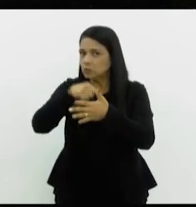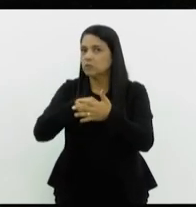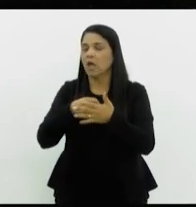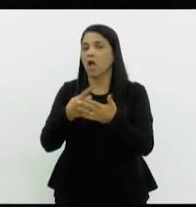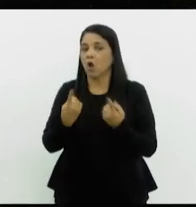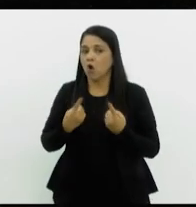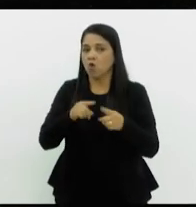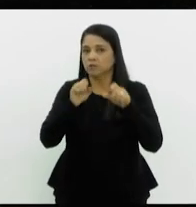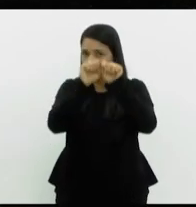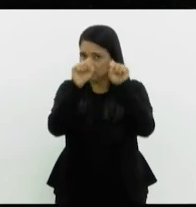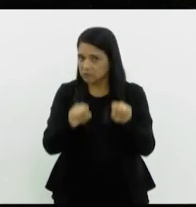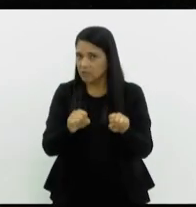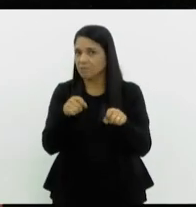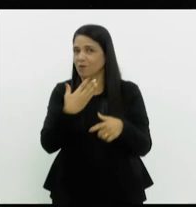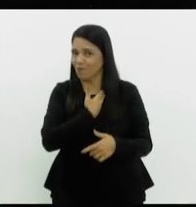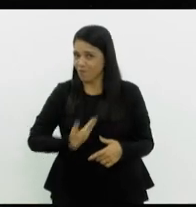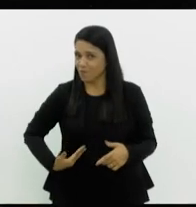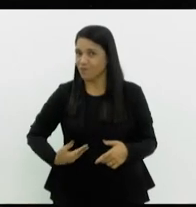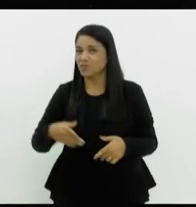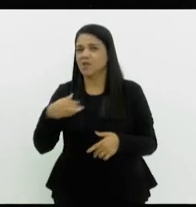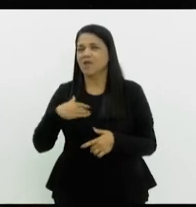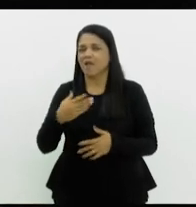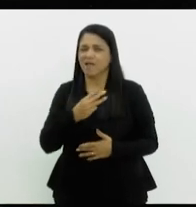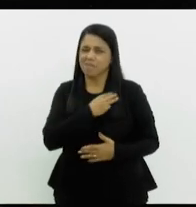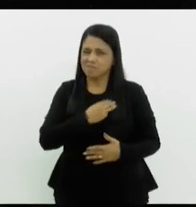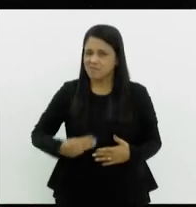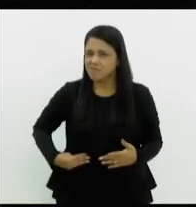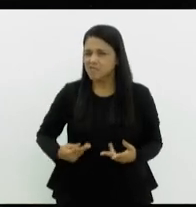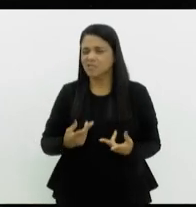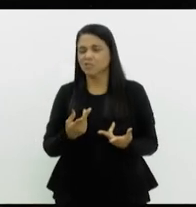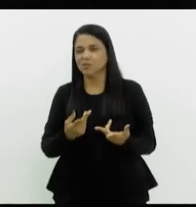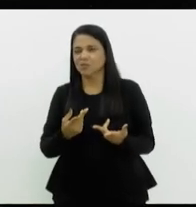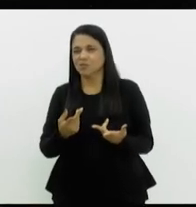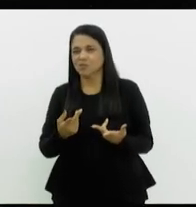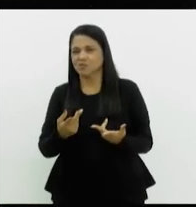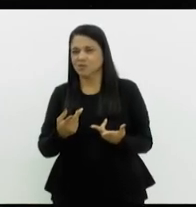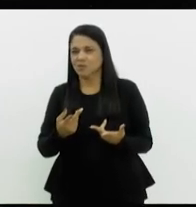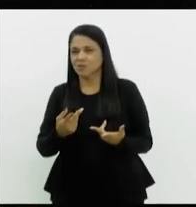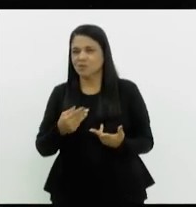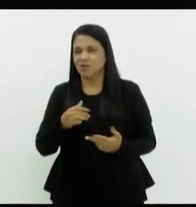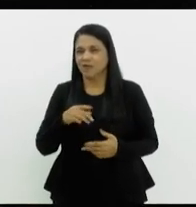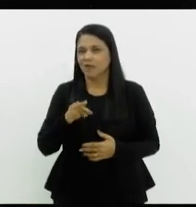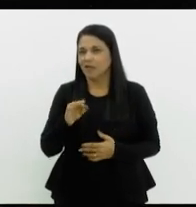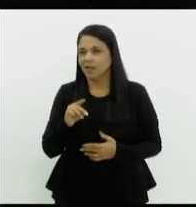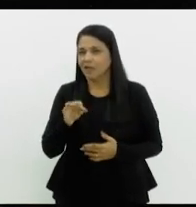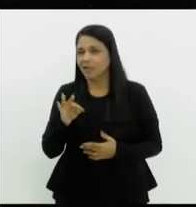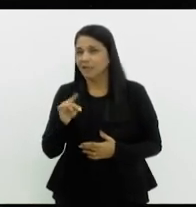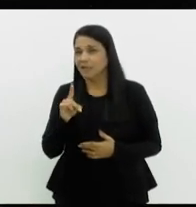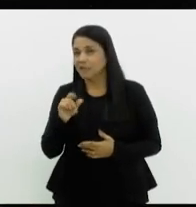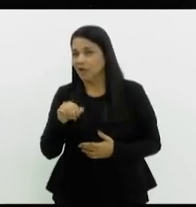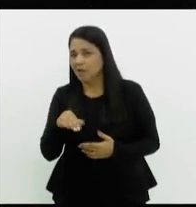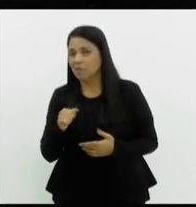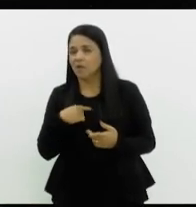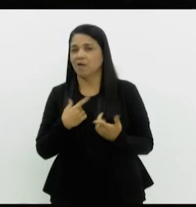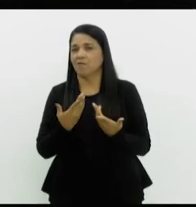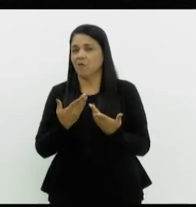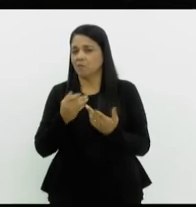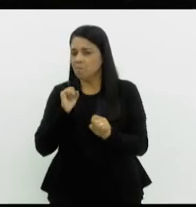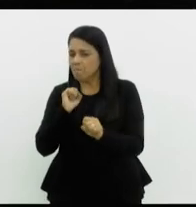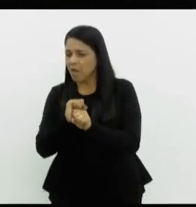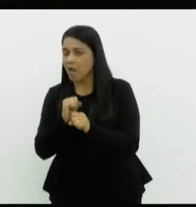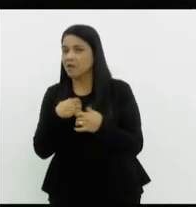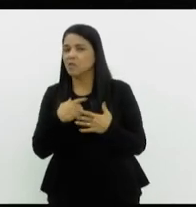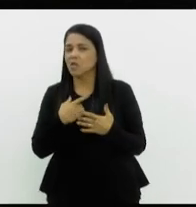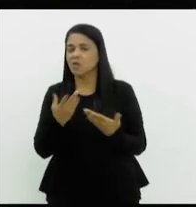Meu presidente, minha primeira-dama, minhas ministras, meus ministros, vamos parar um pouquinho com isso, vocês não são o governo do amor, cadê a empatia? Parem de